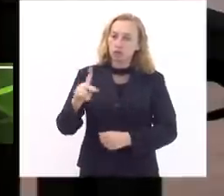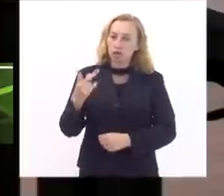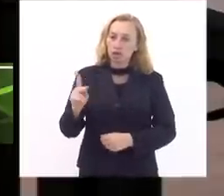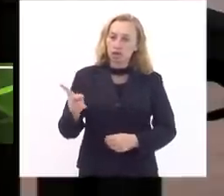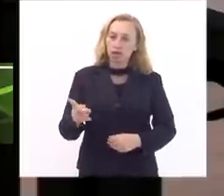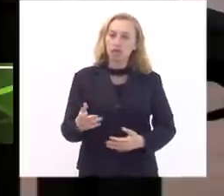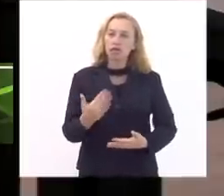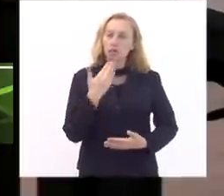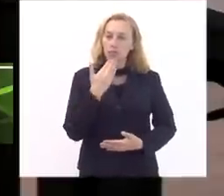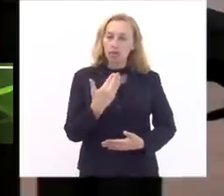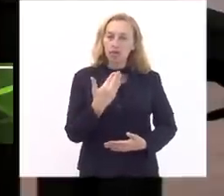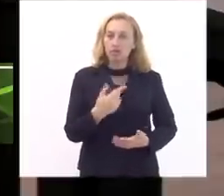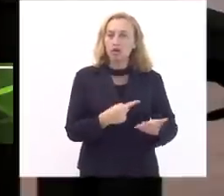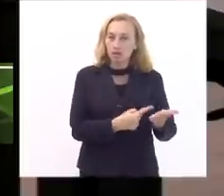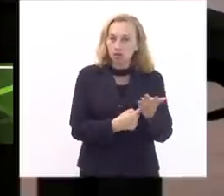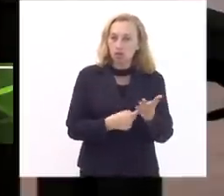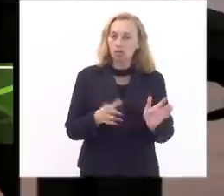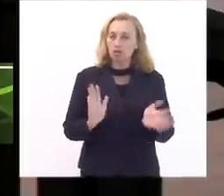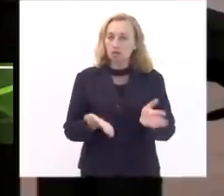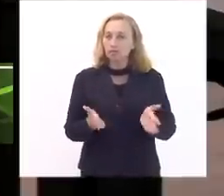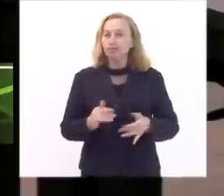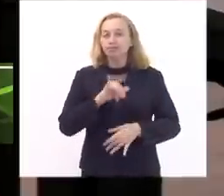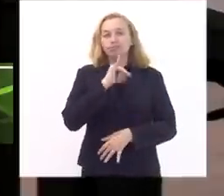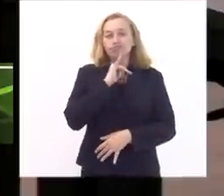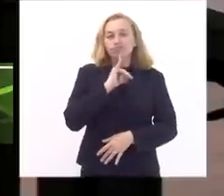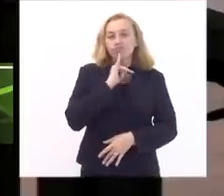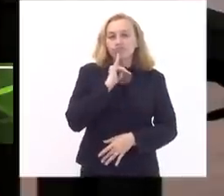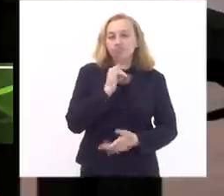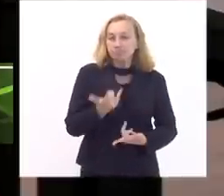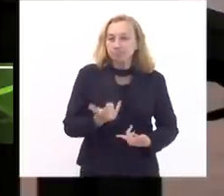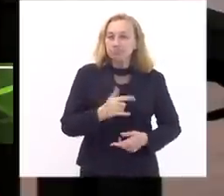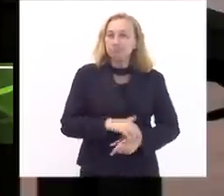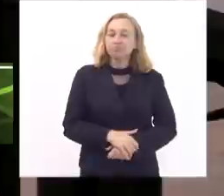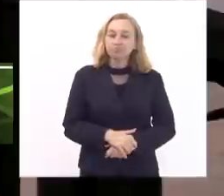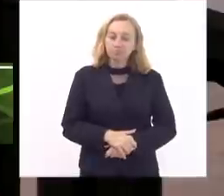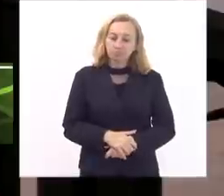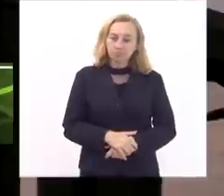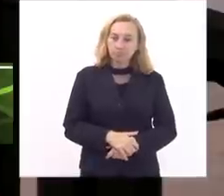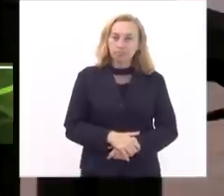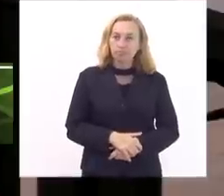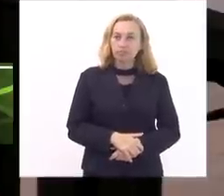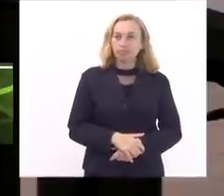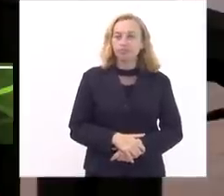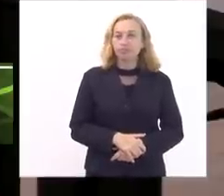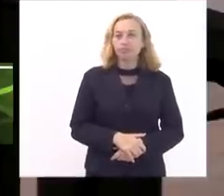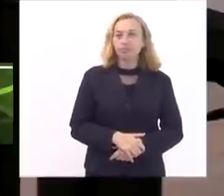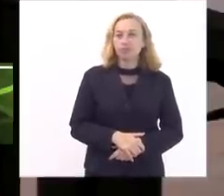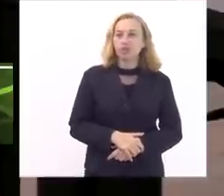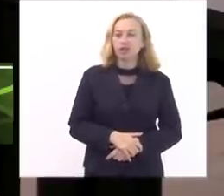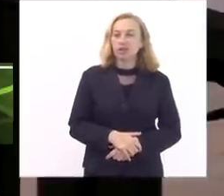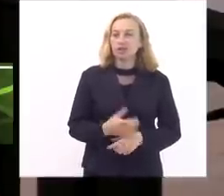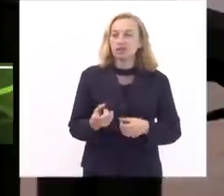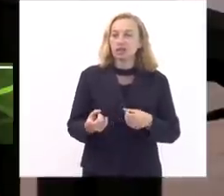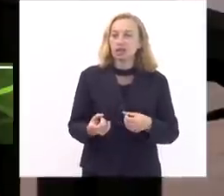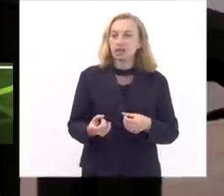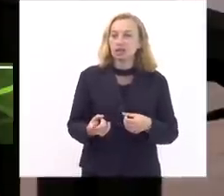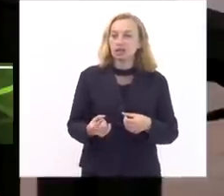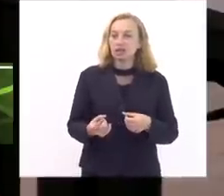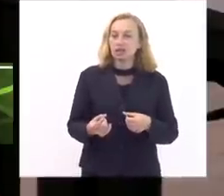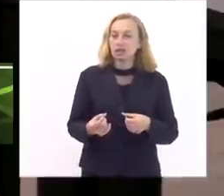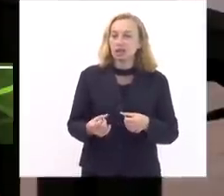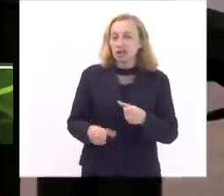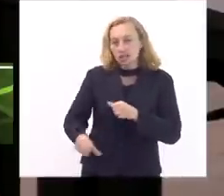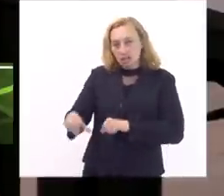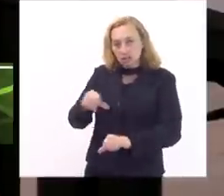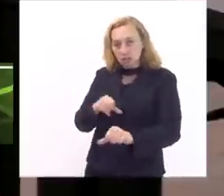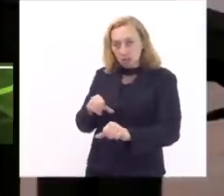e cumpra, né? Infelizmente, a gente não tem essa retribuição, mas a gente tenta, por último, mais